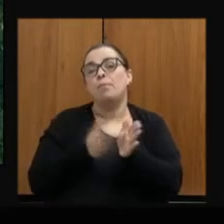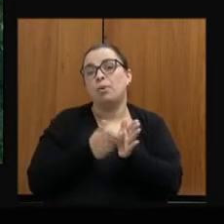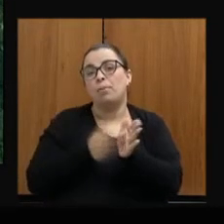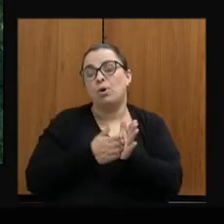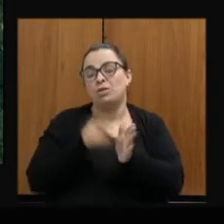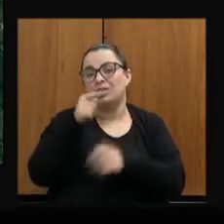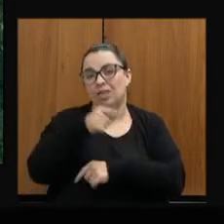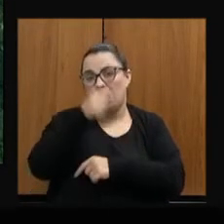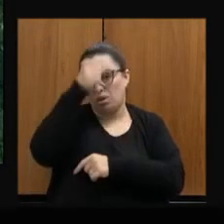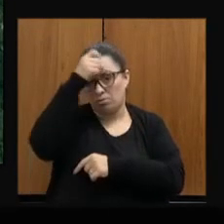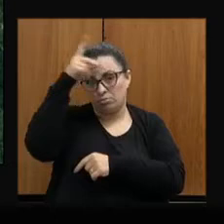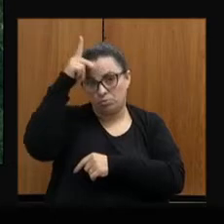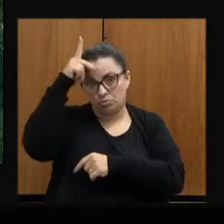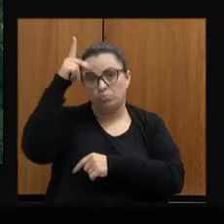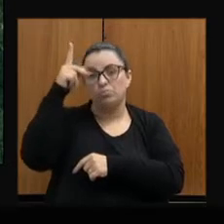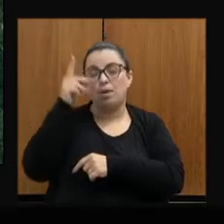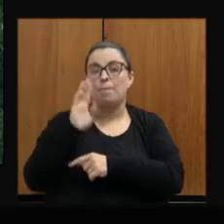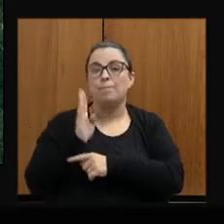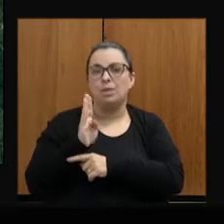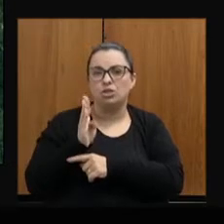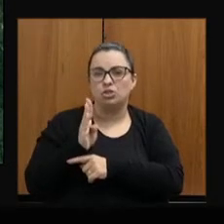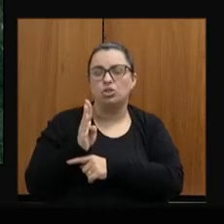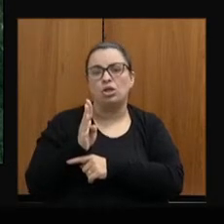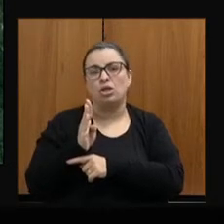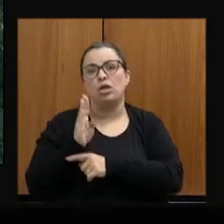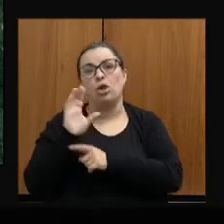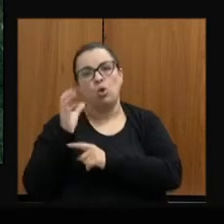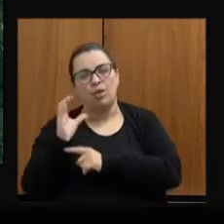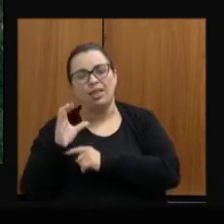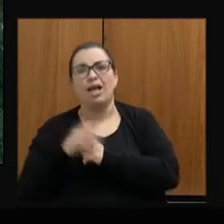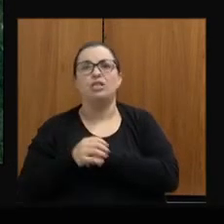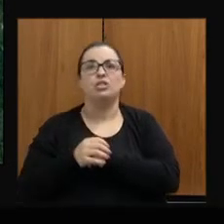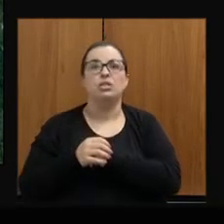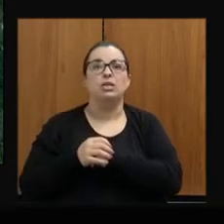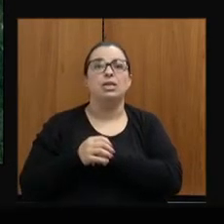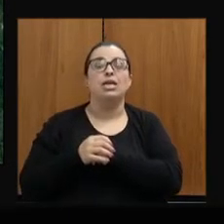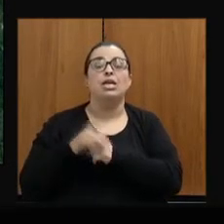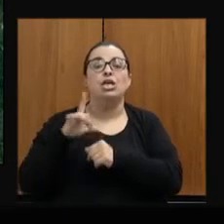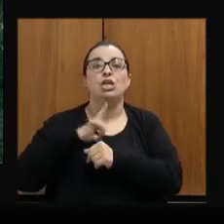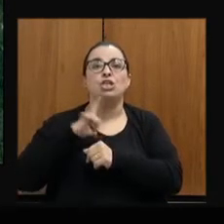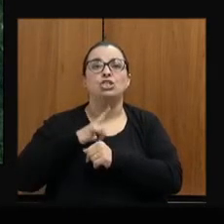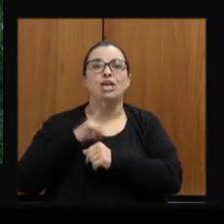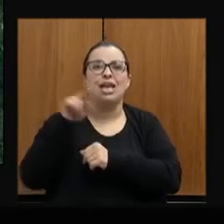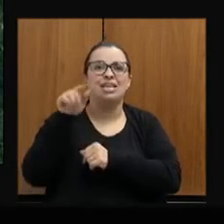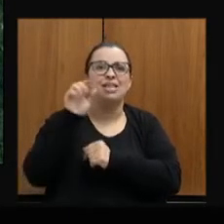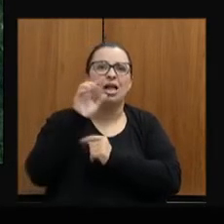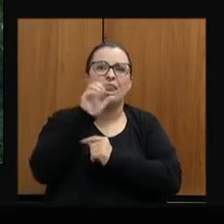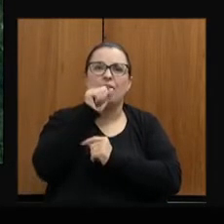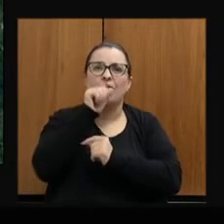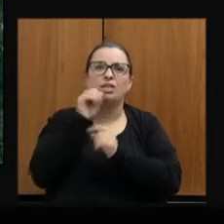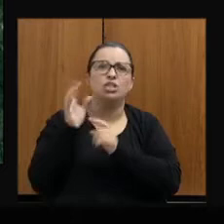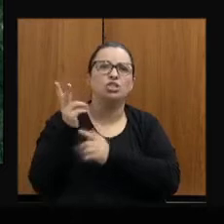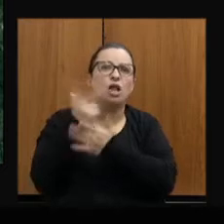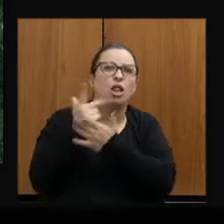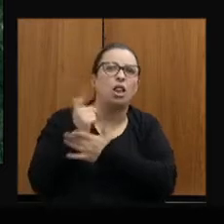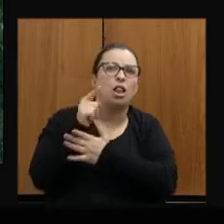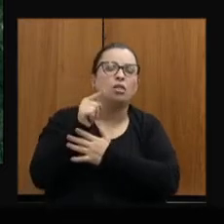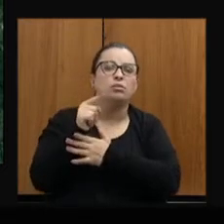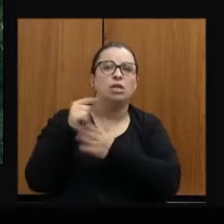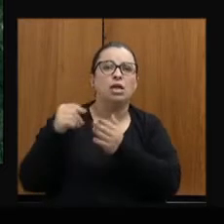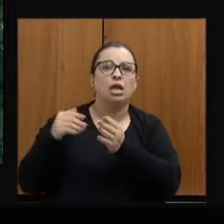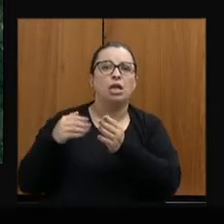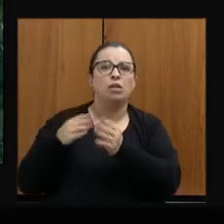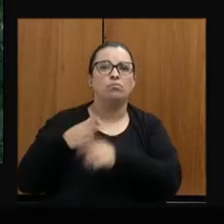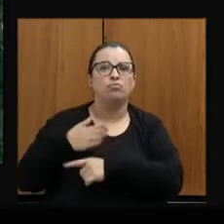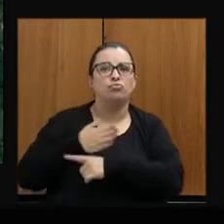em que se jogava o Rodoanel ainda mais para fora os seus podem ver esse traçado laranja ele contorna